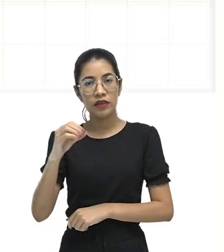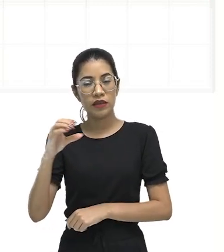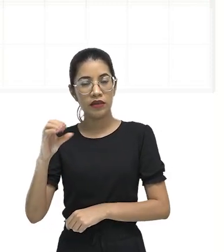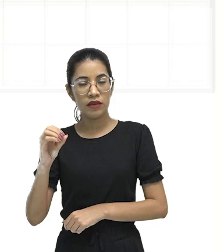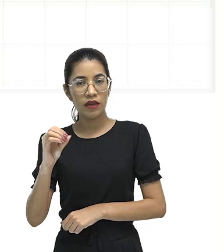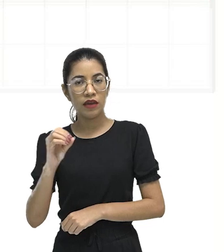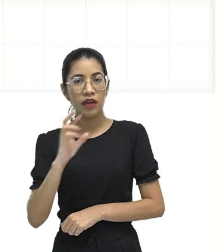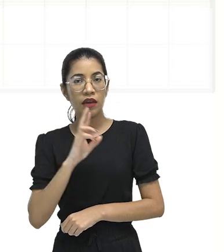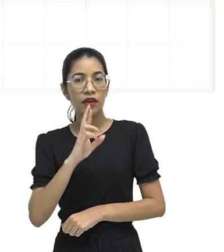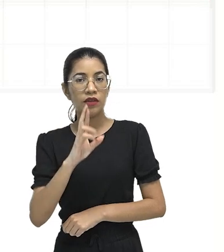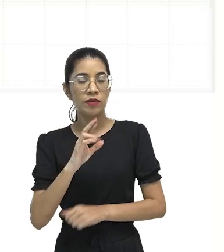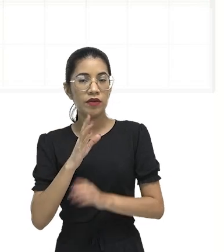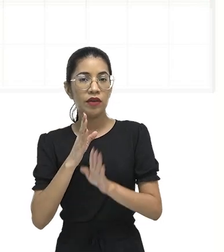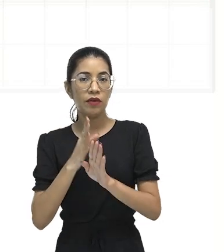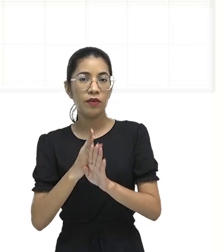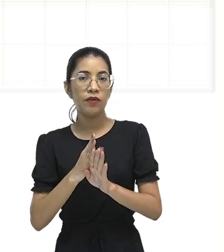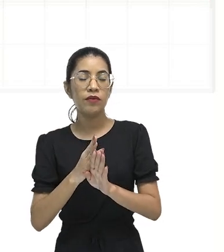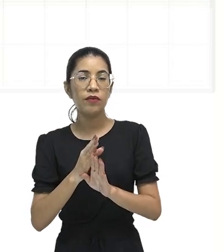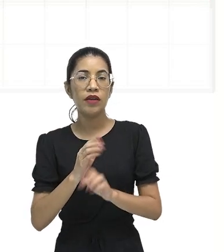eu obtenho